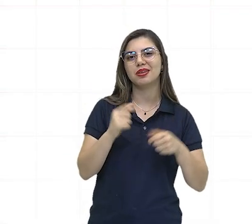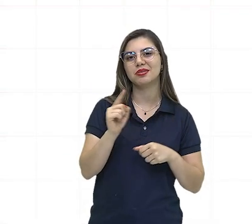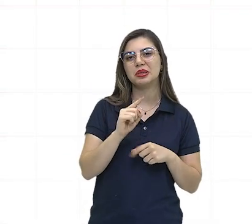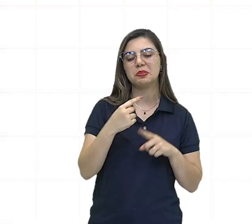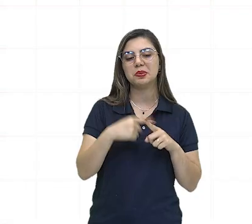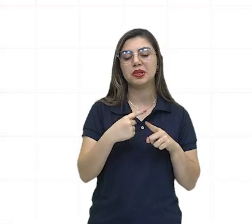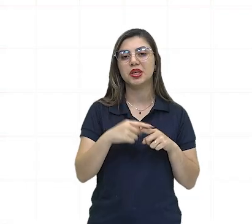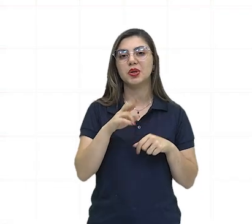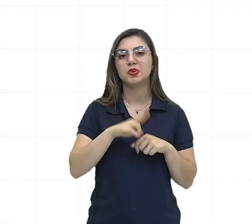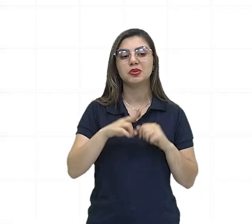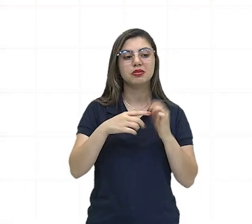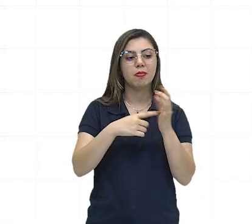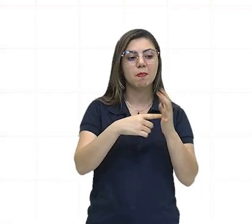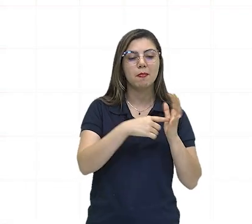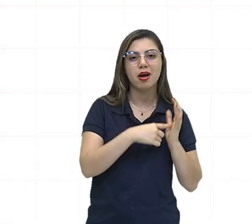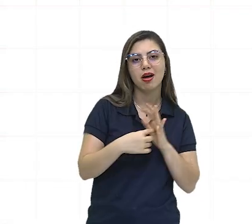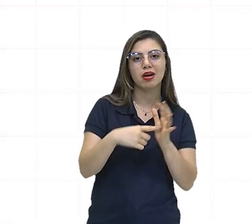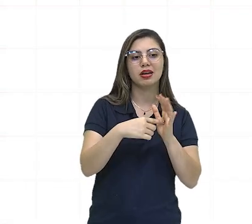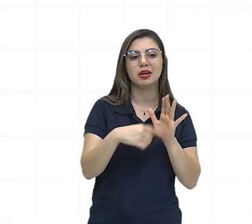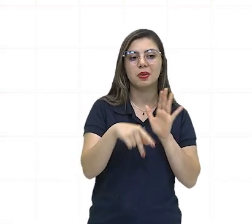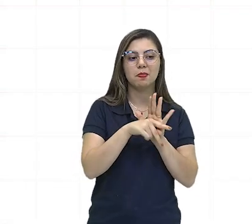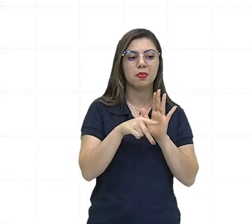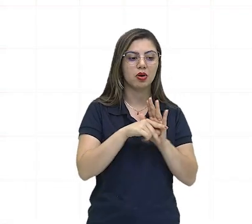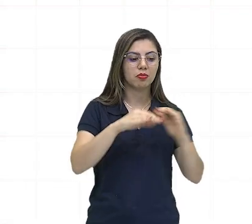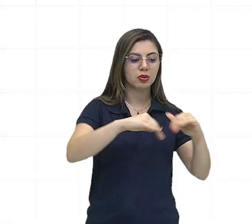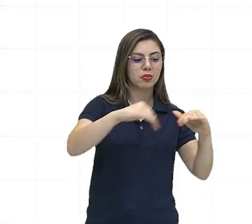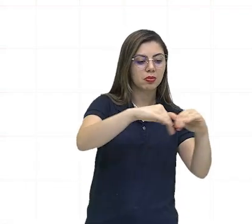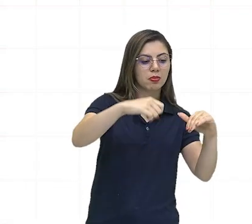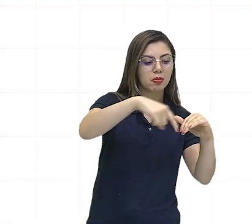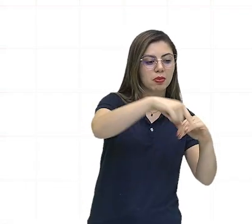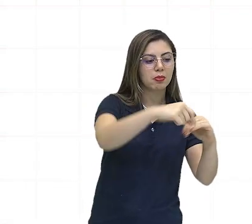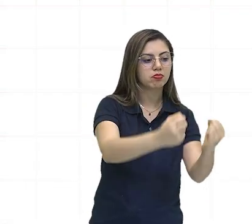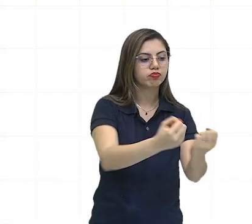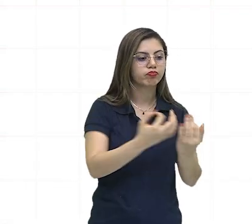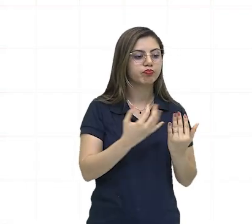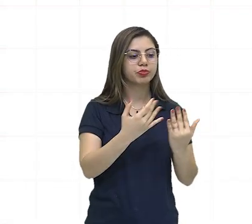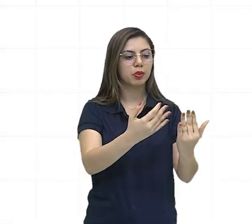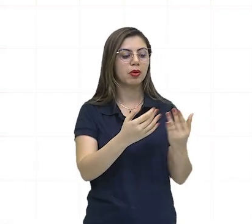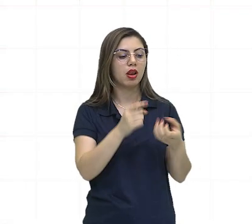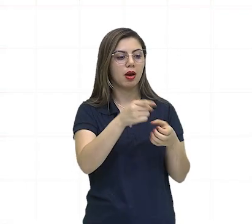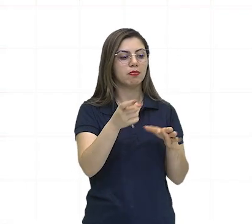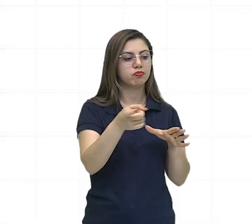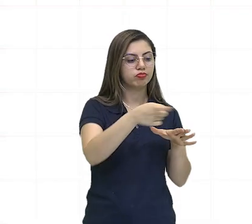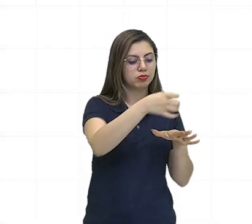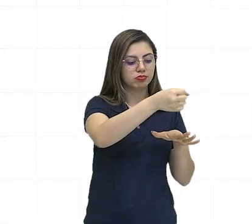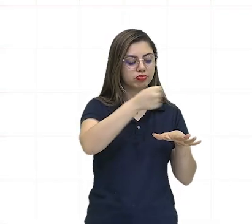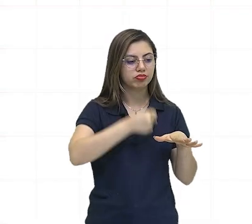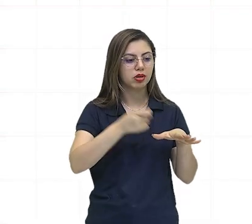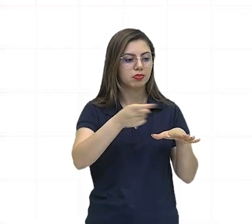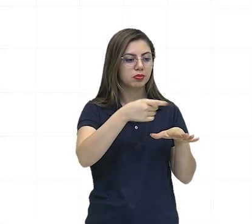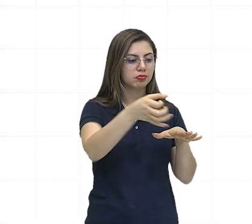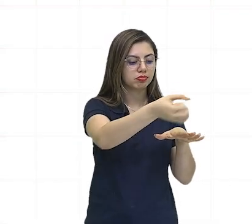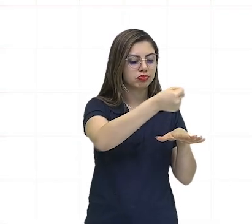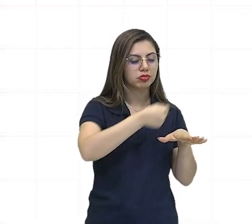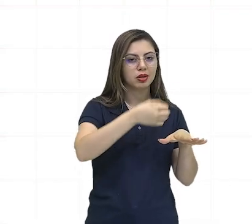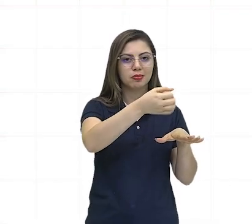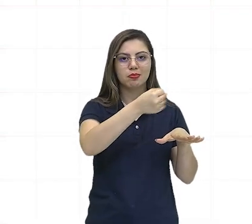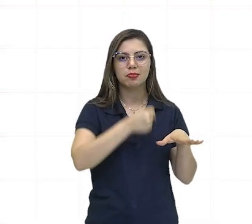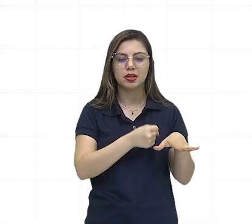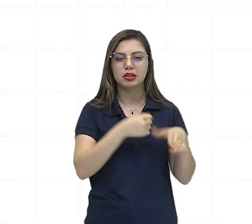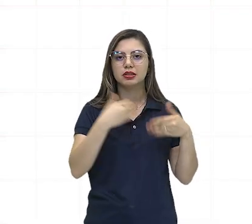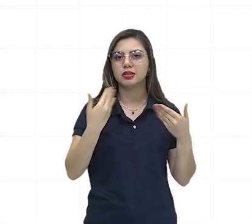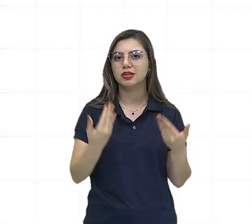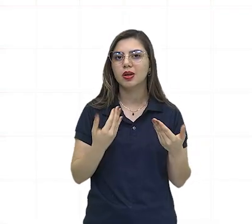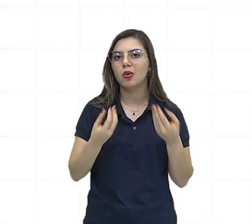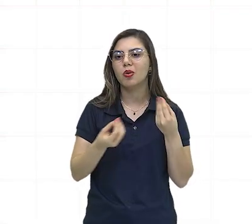de colheitadeiras, de semeadeiras, né, ali trabalhando no cultivo dos vegetais, e